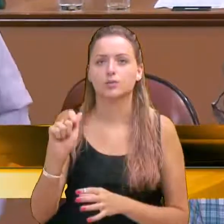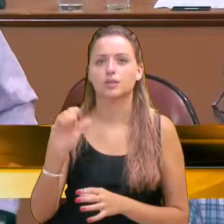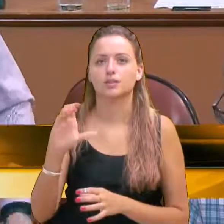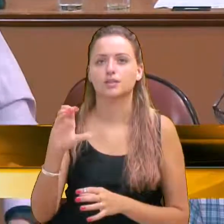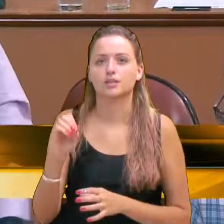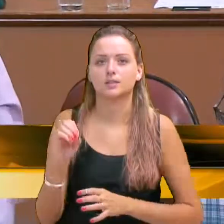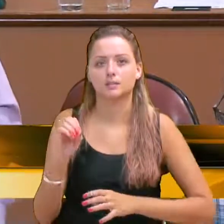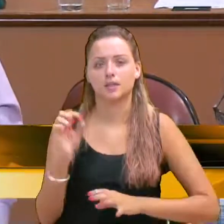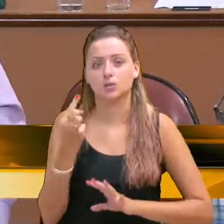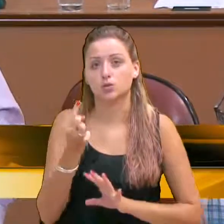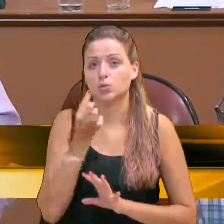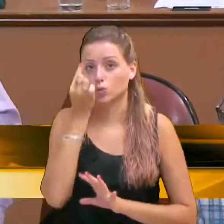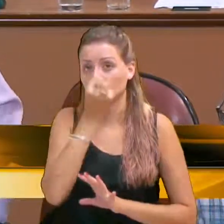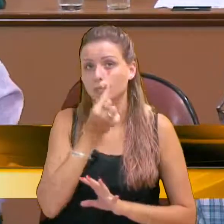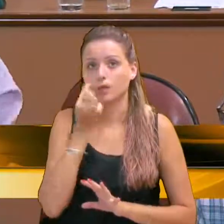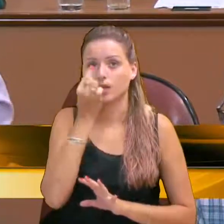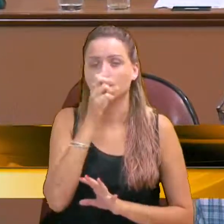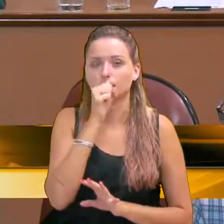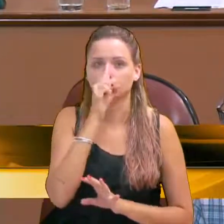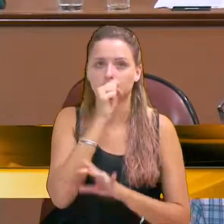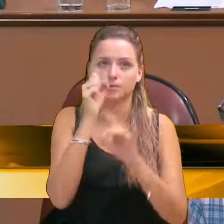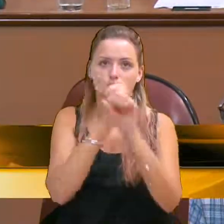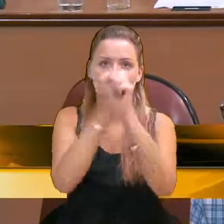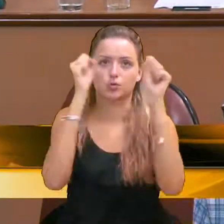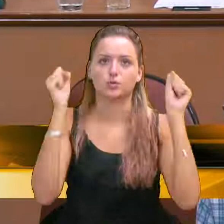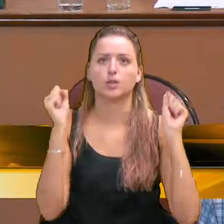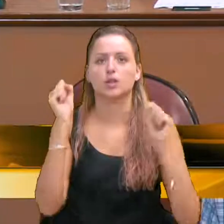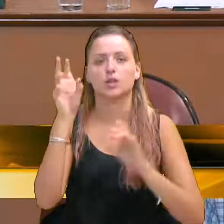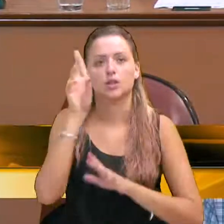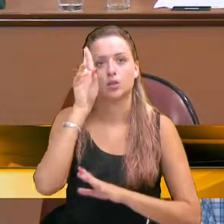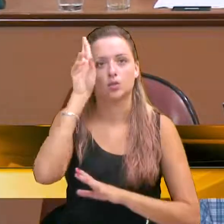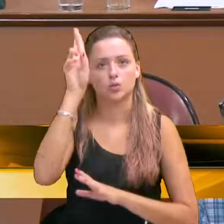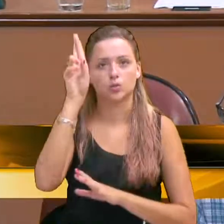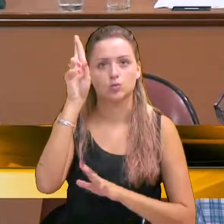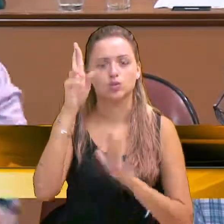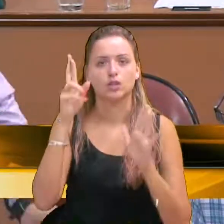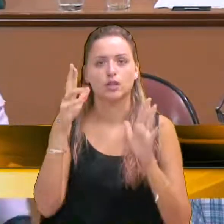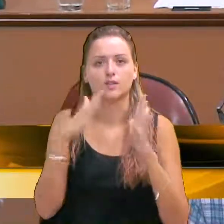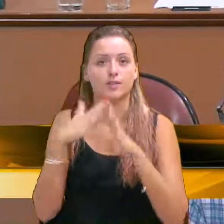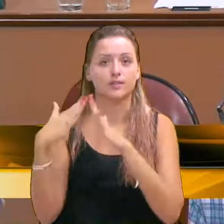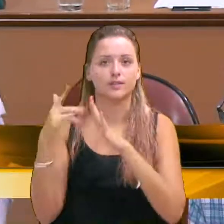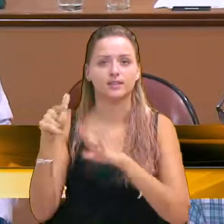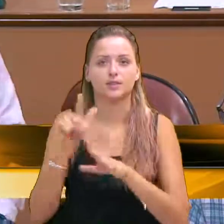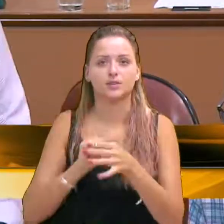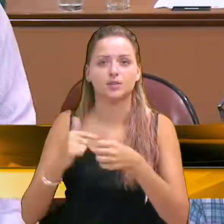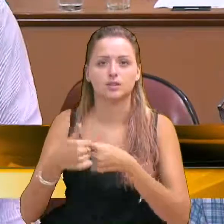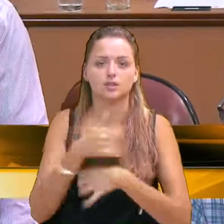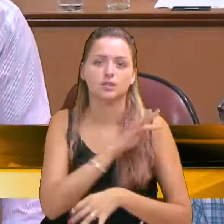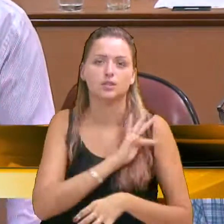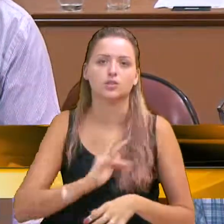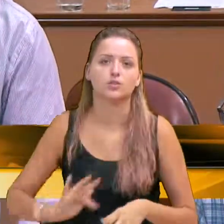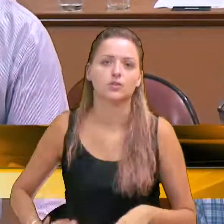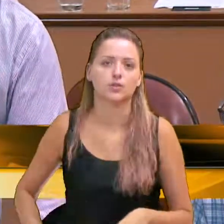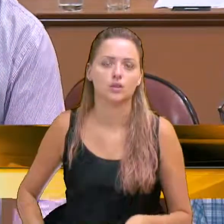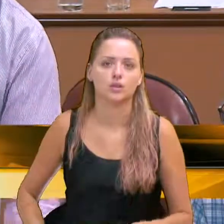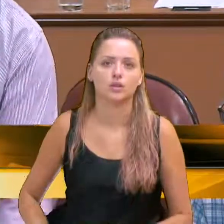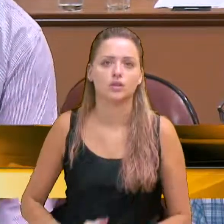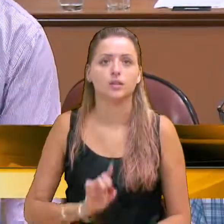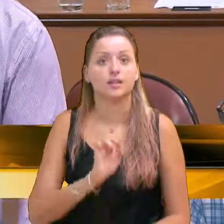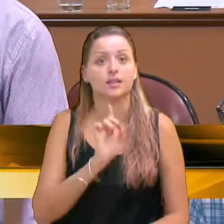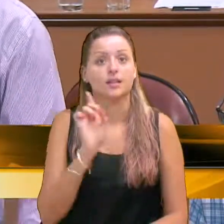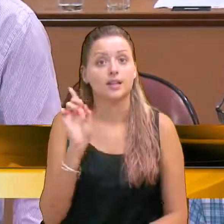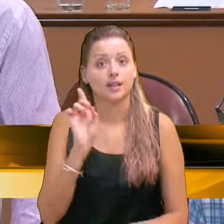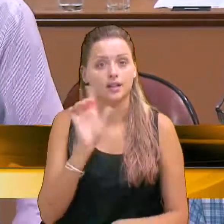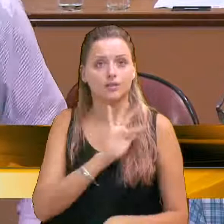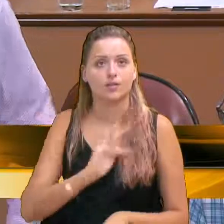pouco de uma entrevista sábado pela manhã do nosso prefeito vizinho de Farroupilha, e se ele